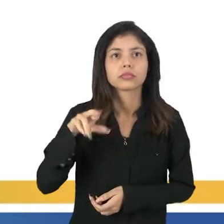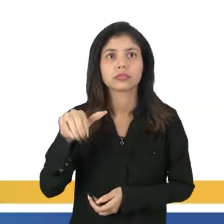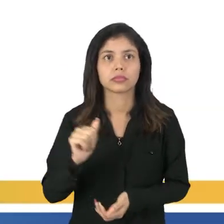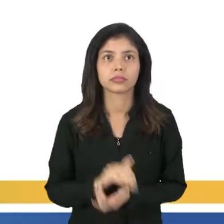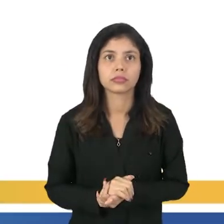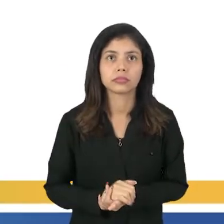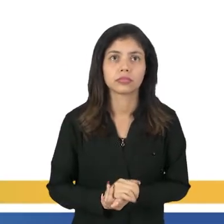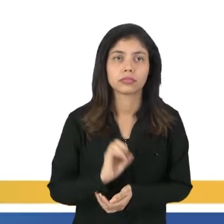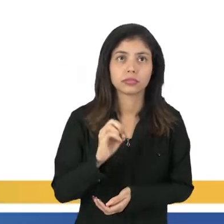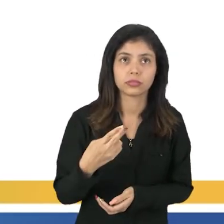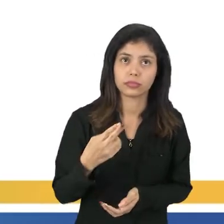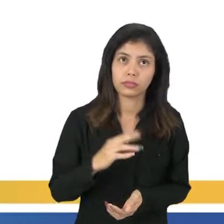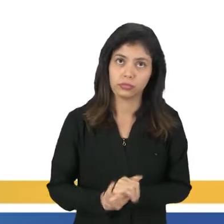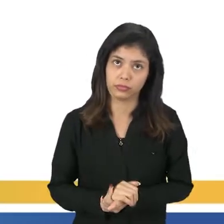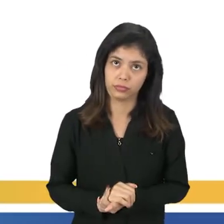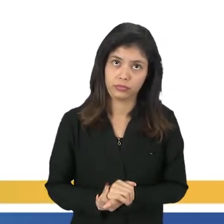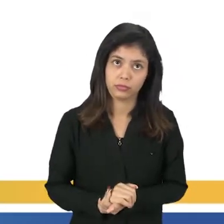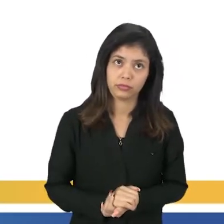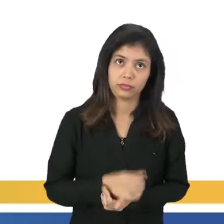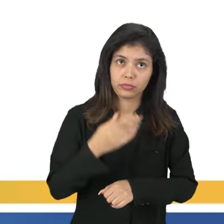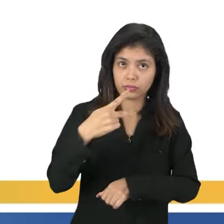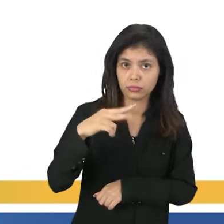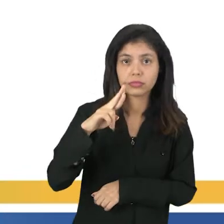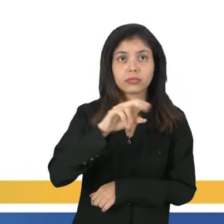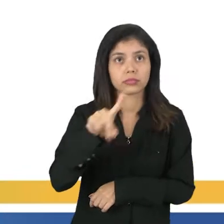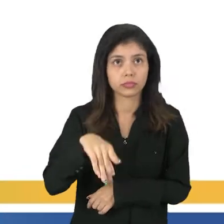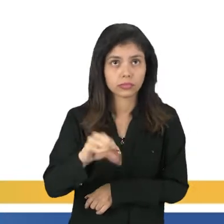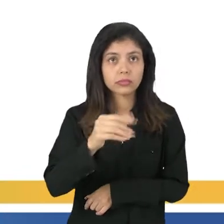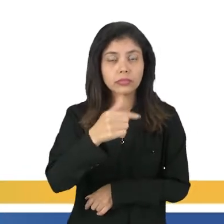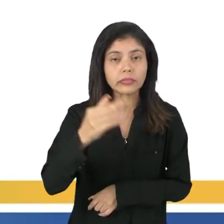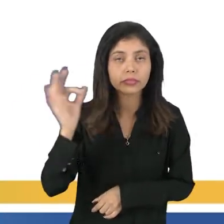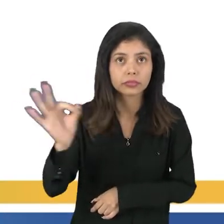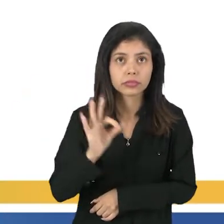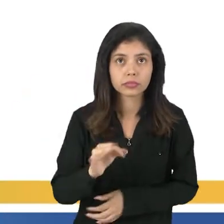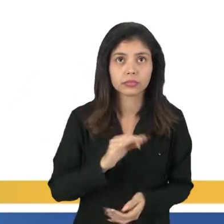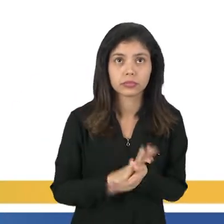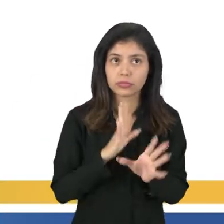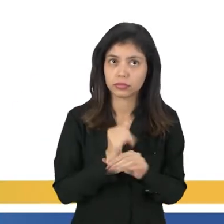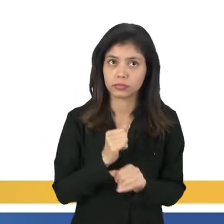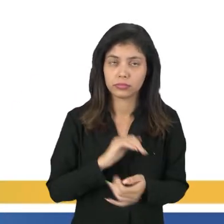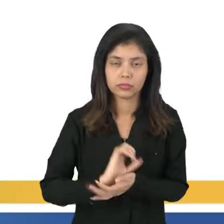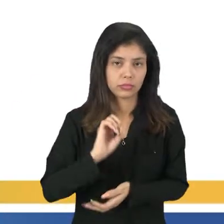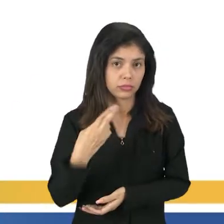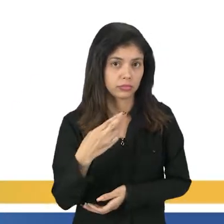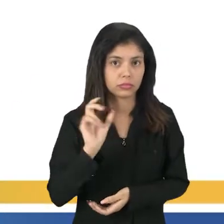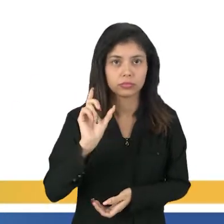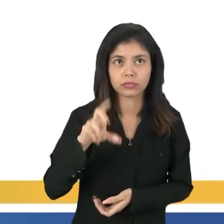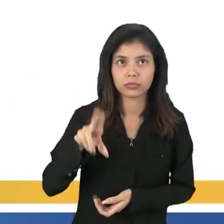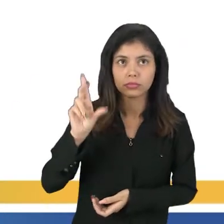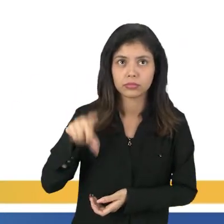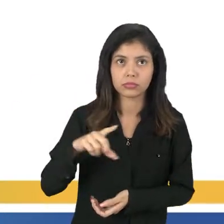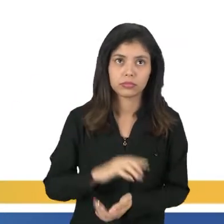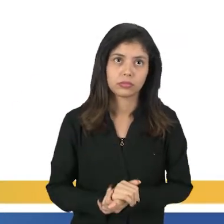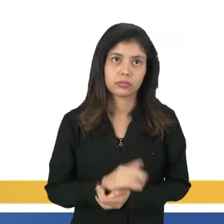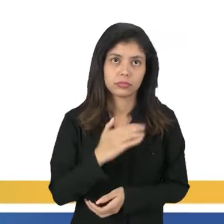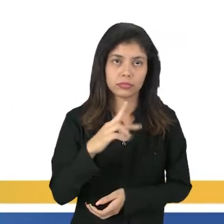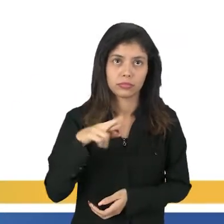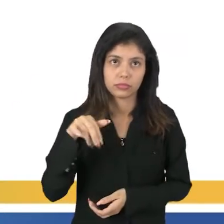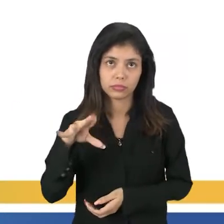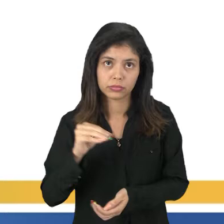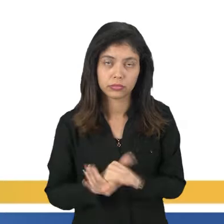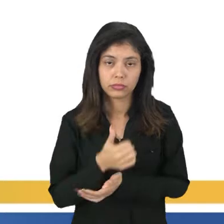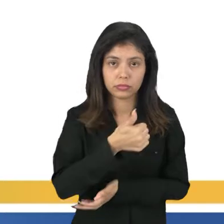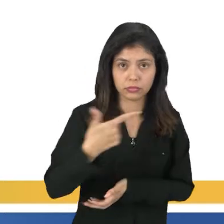seja, de juros. Ou dizer assim, o prazo tem 7% de acréscimo. Ou que à vista você tem